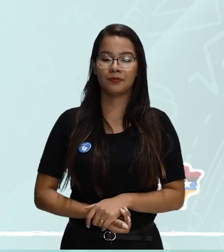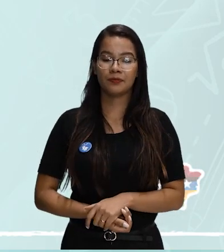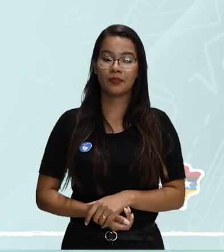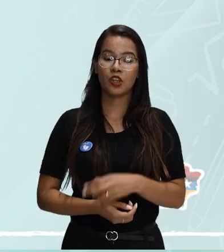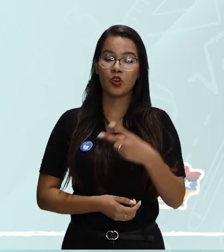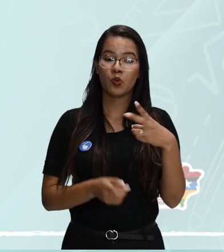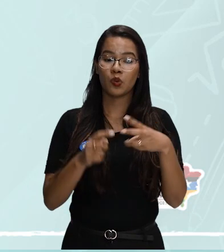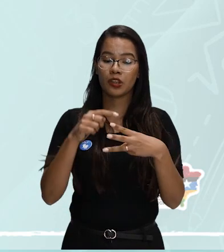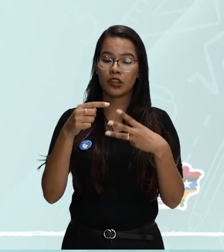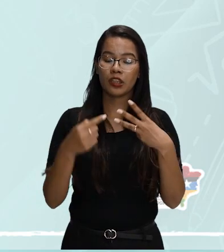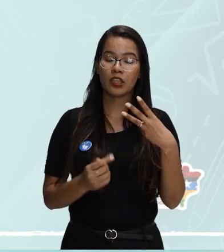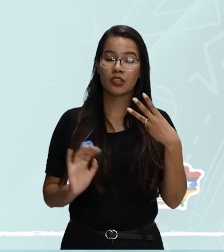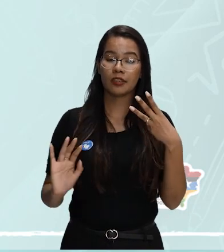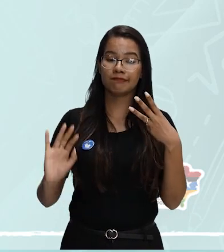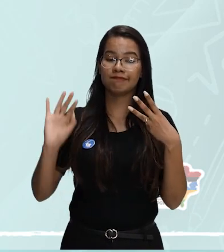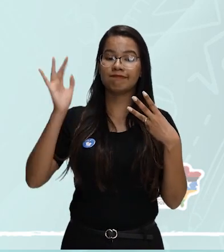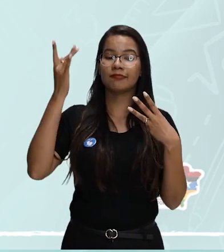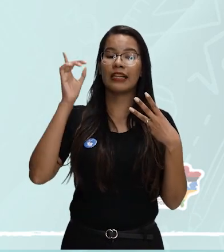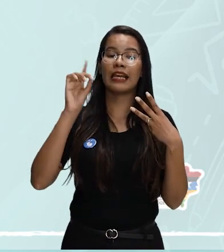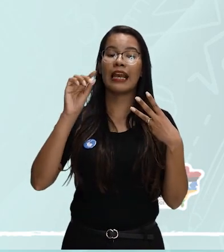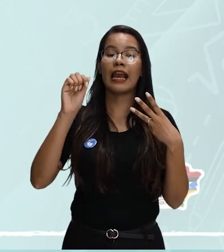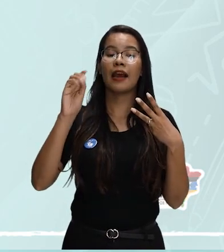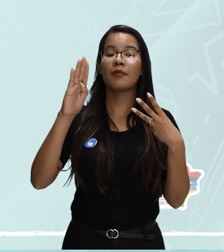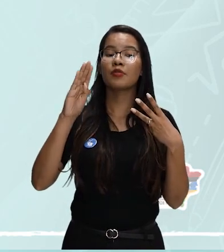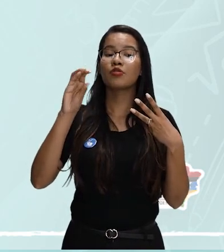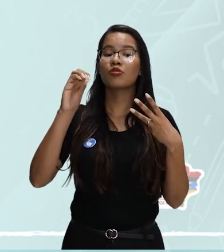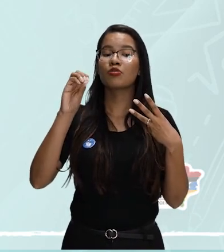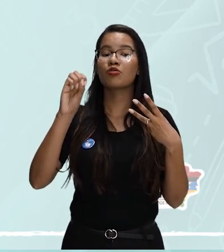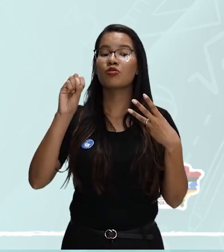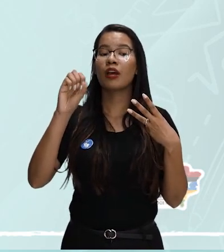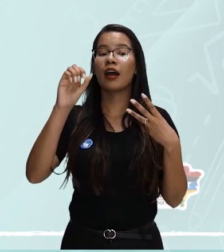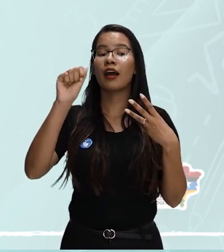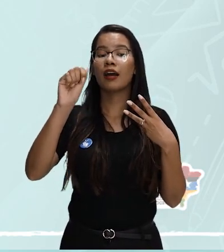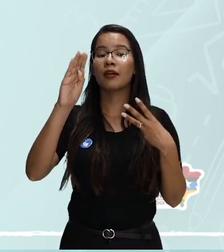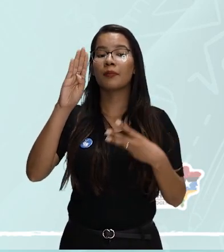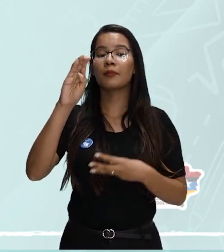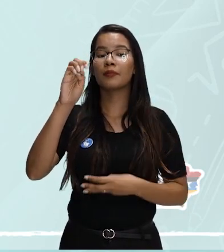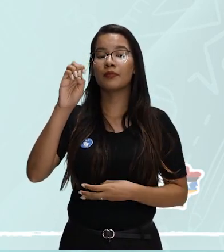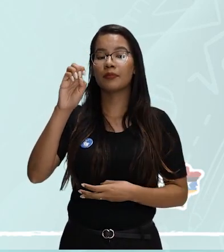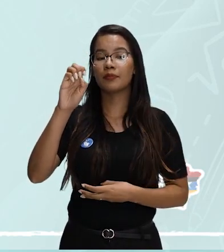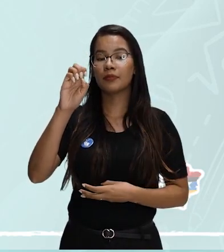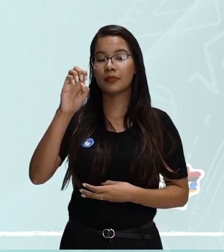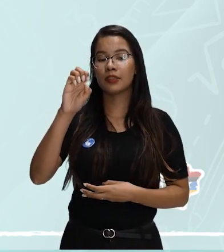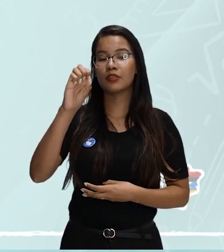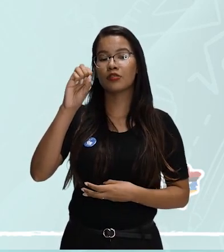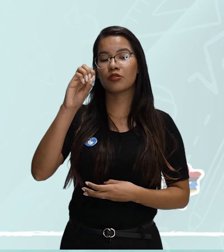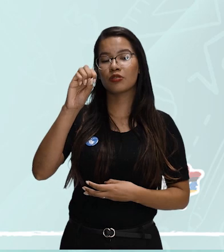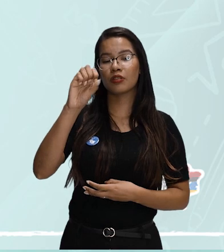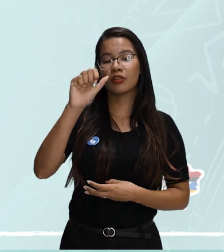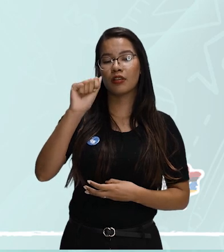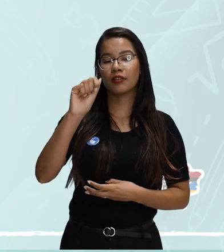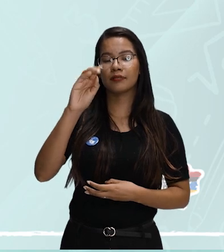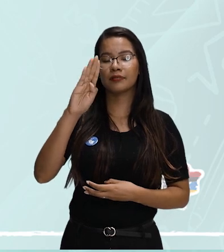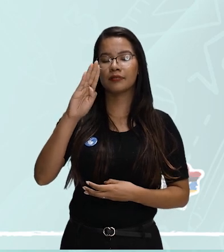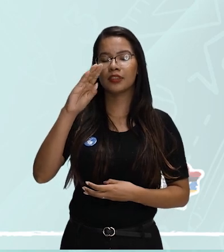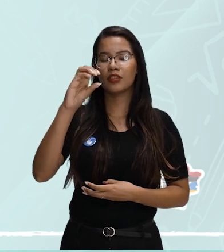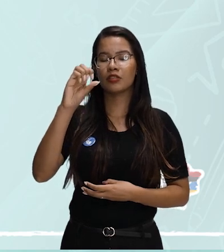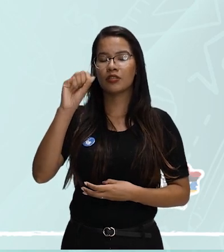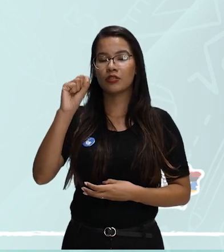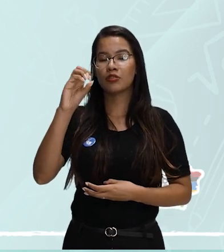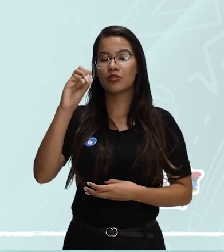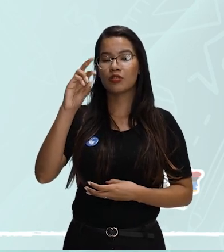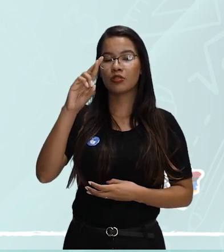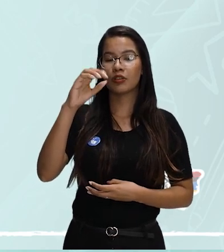O terceiro fenômeno é o fenômeno da absorção da luz. Certo? O fenômeno da absorção